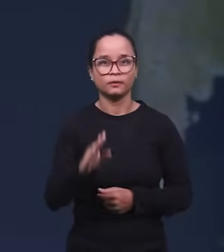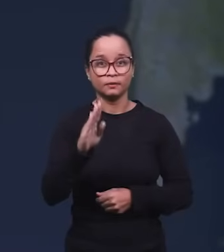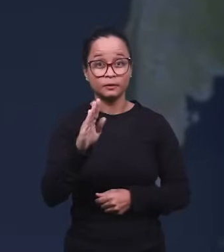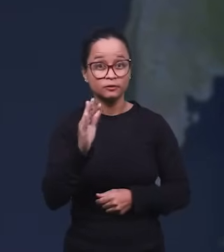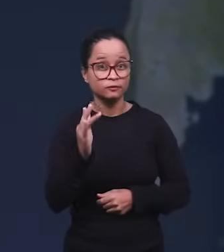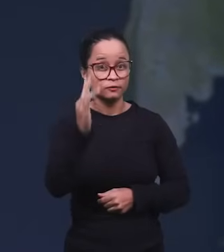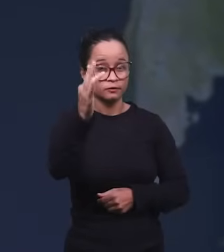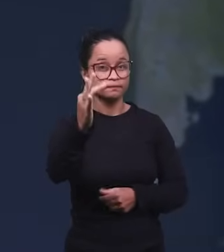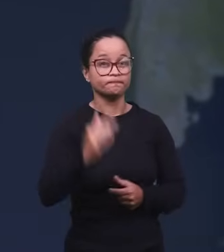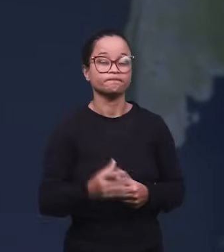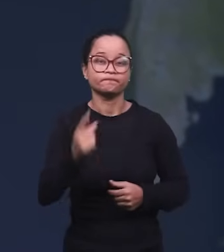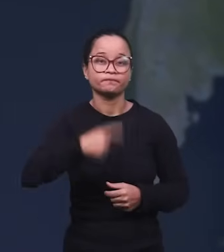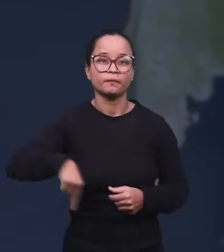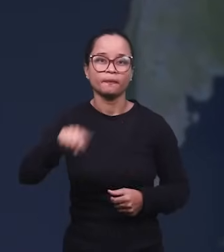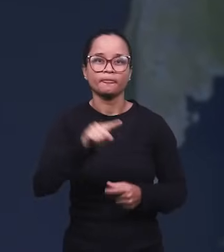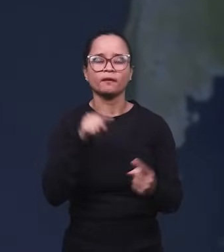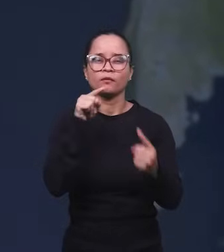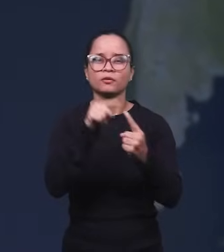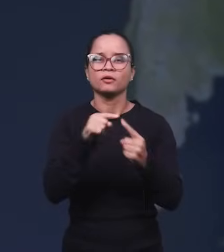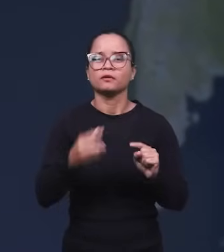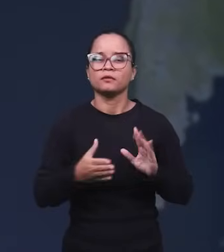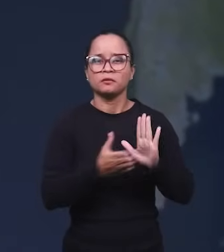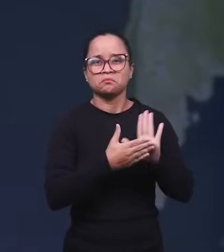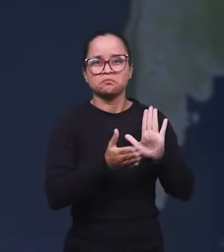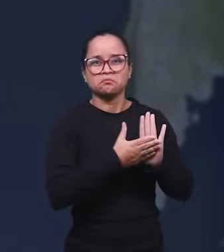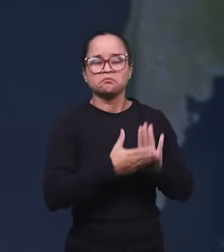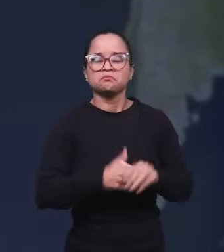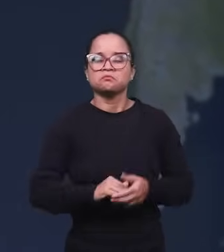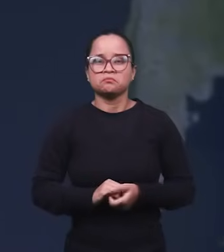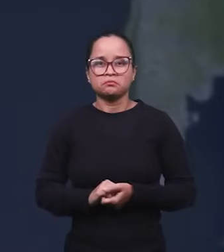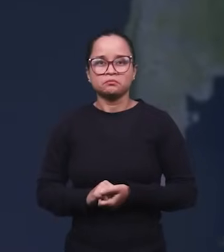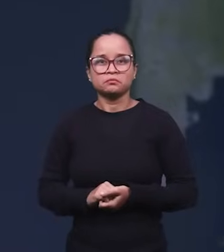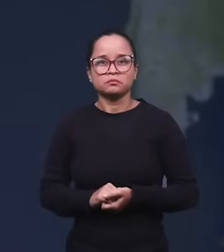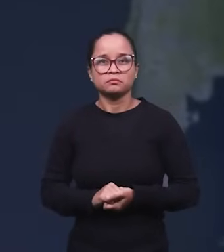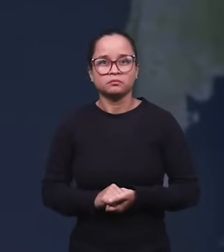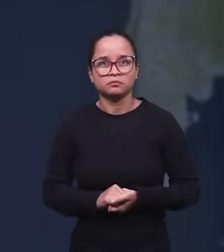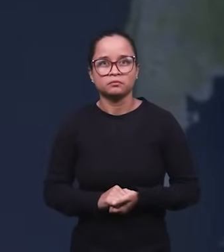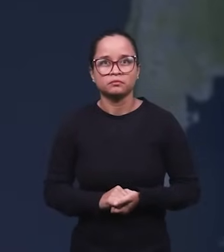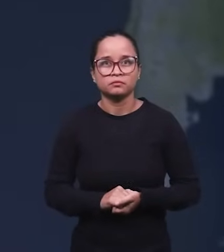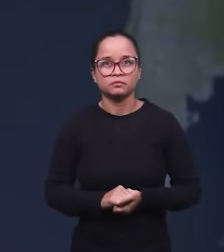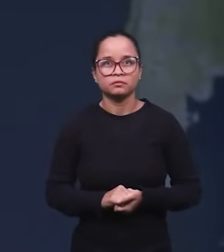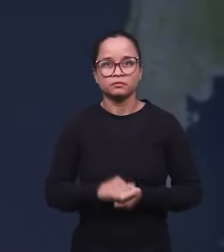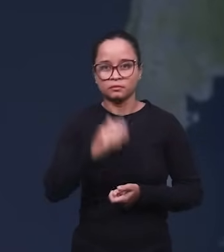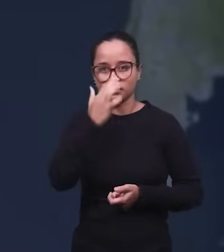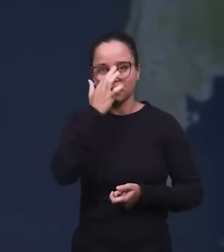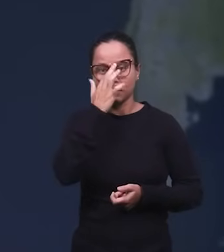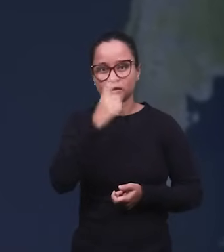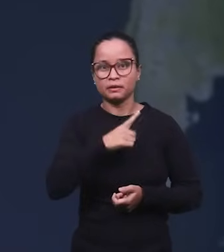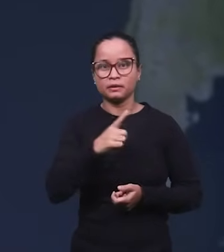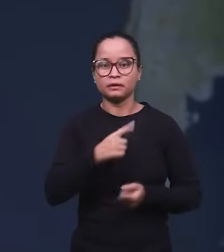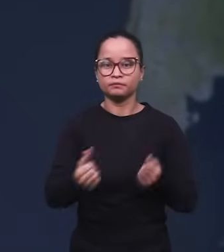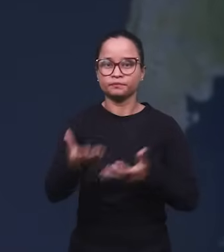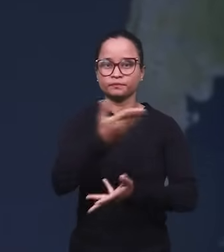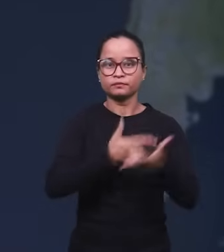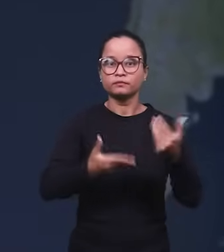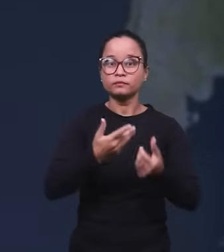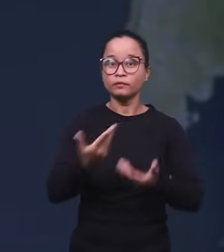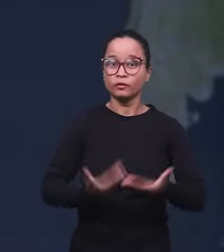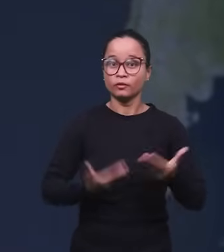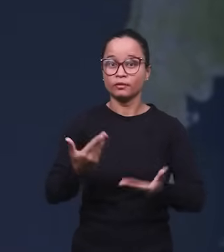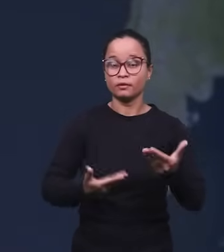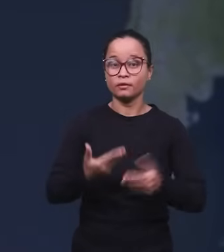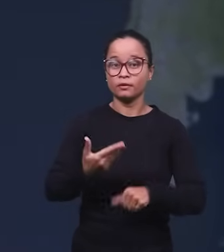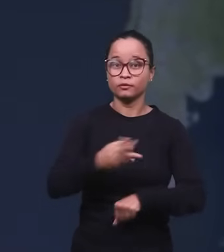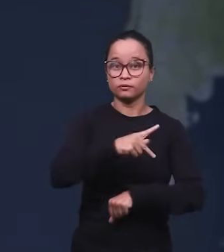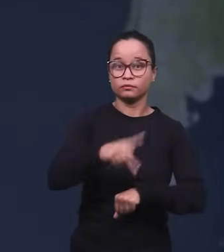artificial. Então, para o futuro, nós pretendemos, né, nós temos até tido a colaboração de um irmão nosso